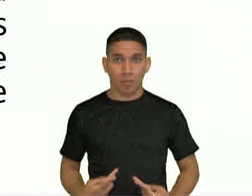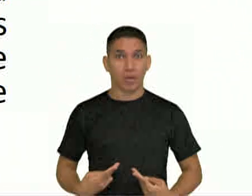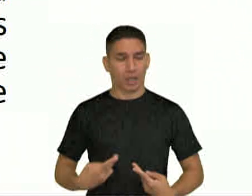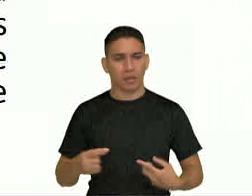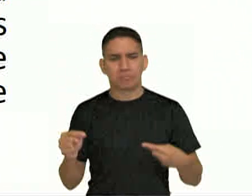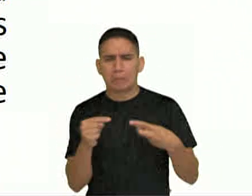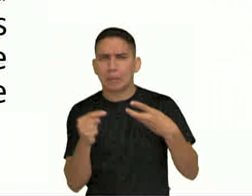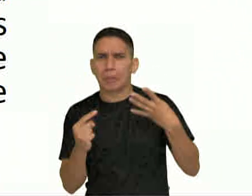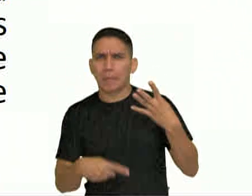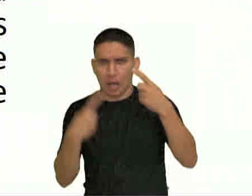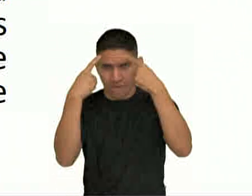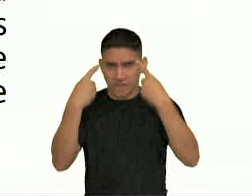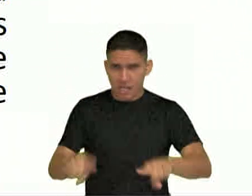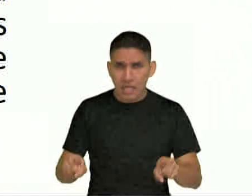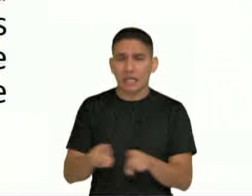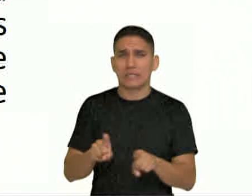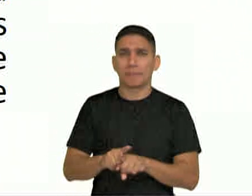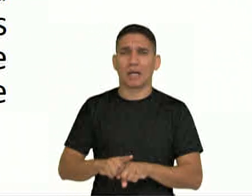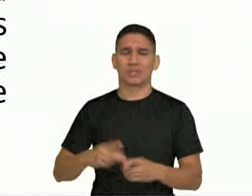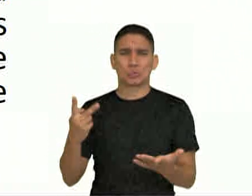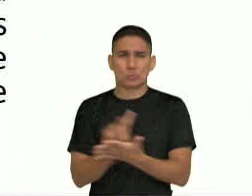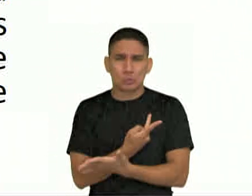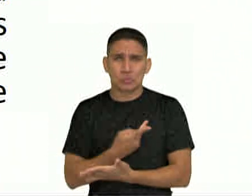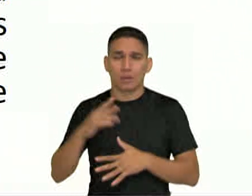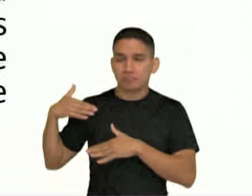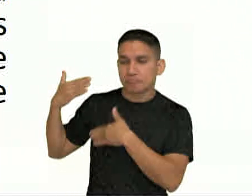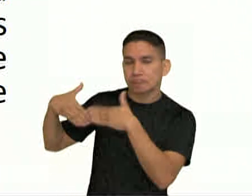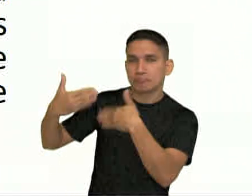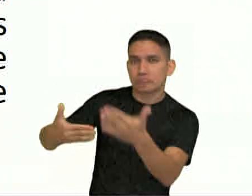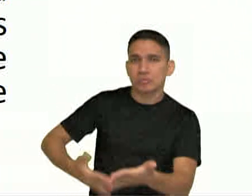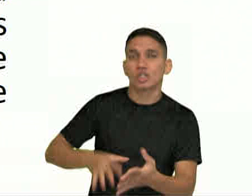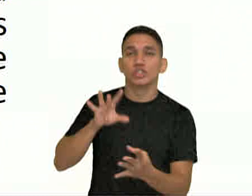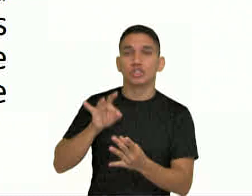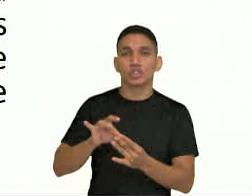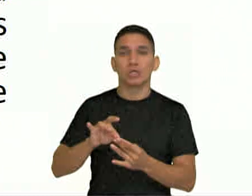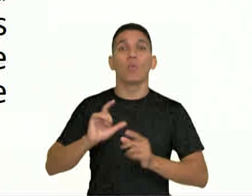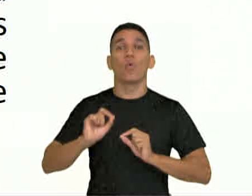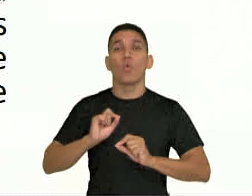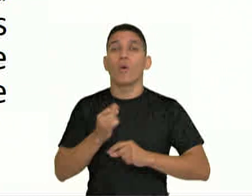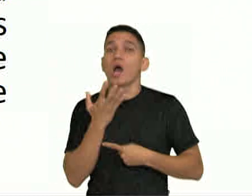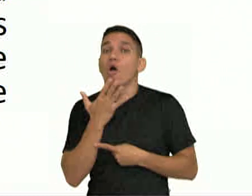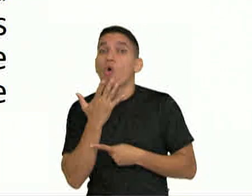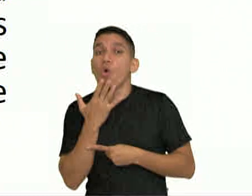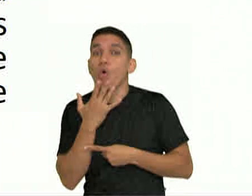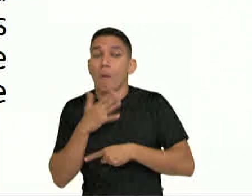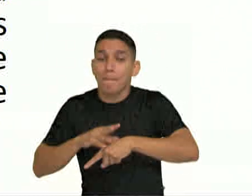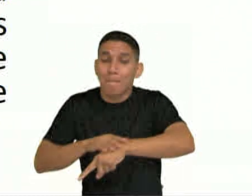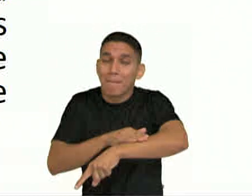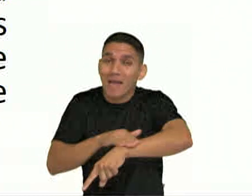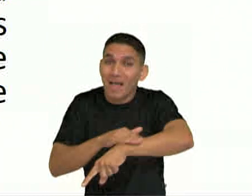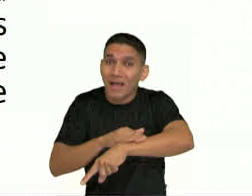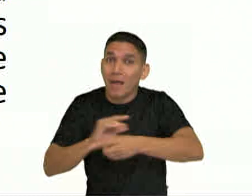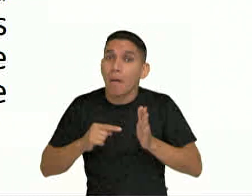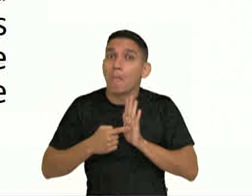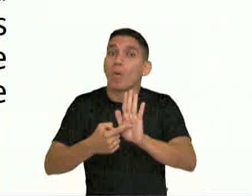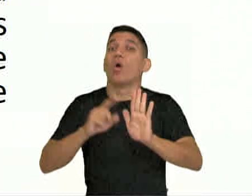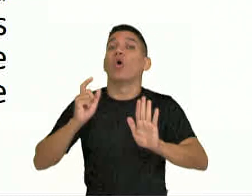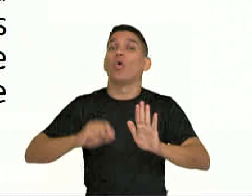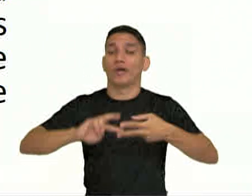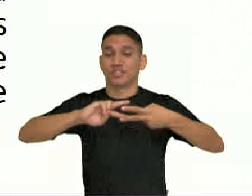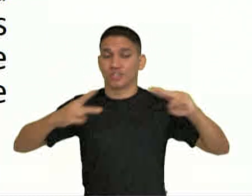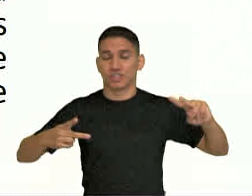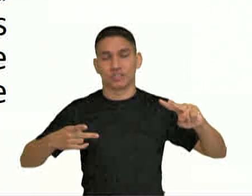violência e injustiça ao longo da existência da nossa espécie, a cor de pele, é resultado de uma genética mais complexa do que se